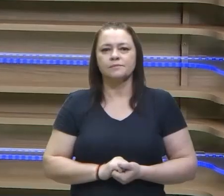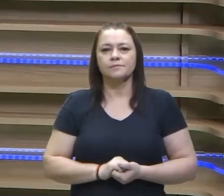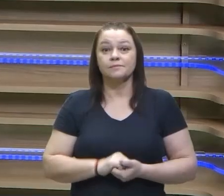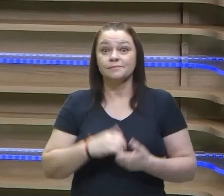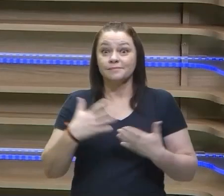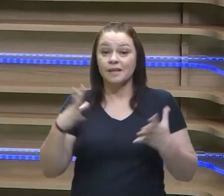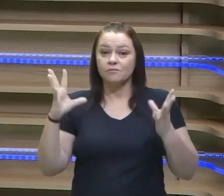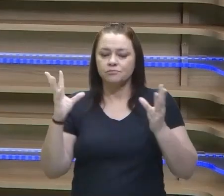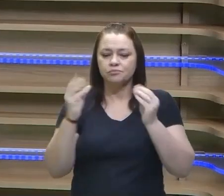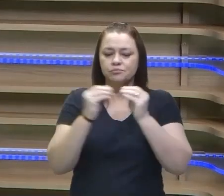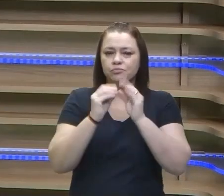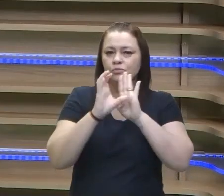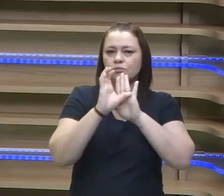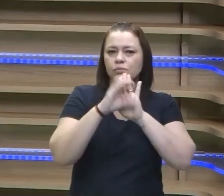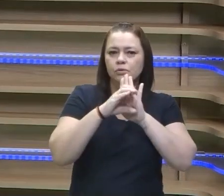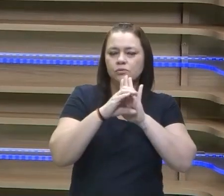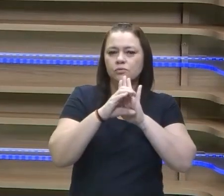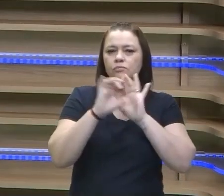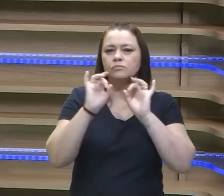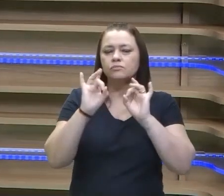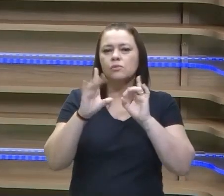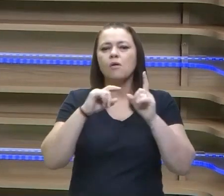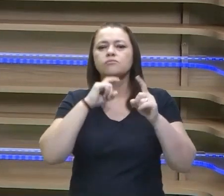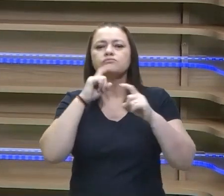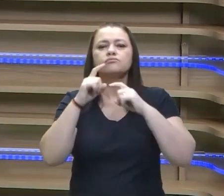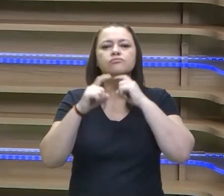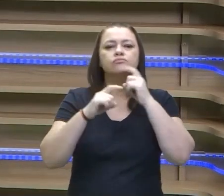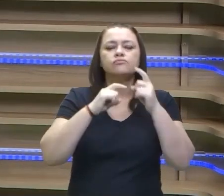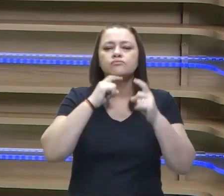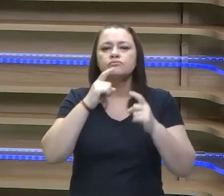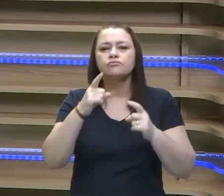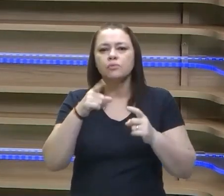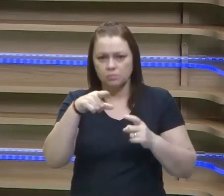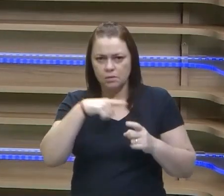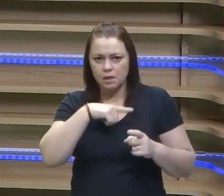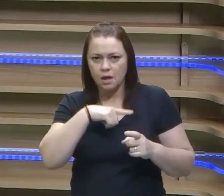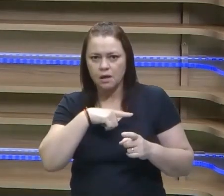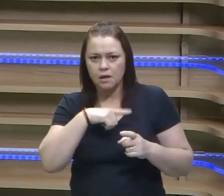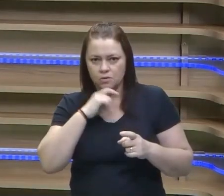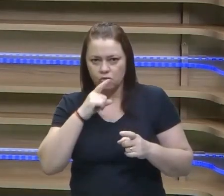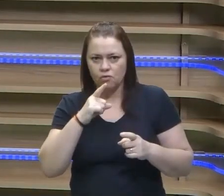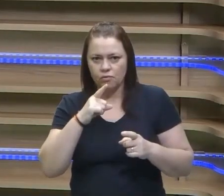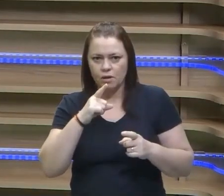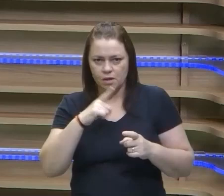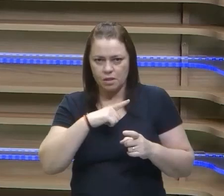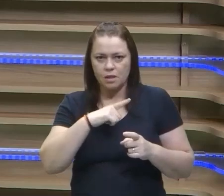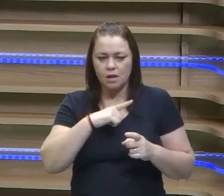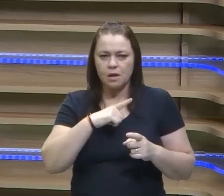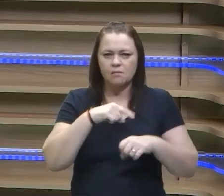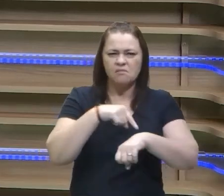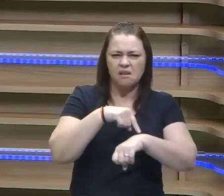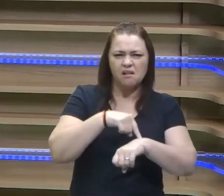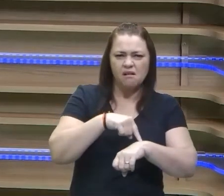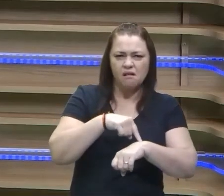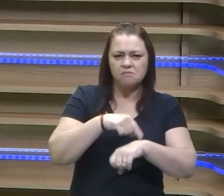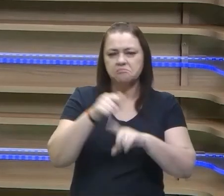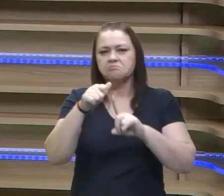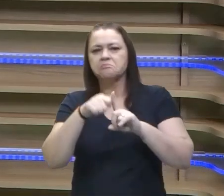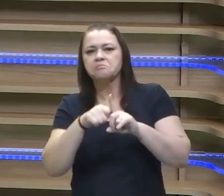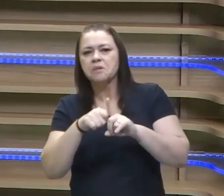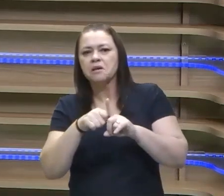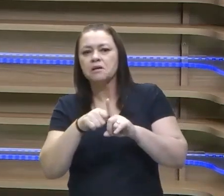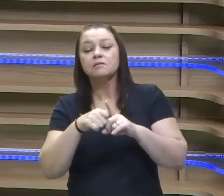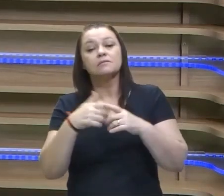No resumo do conteúdo, nós vamos só tirar uma dúvida. Ah, tava com dúvida ainda? Tava no relógio, no mês,